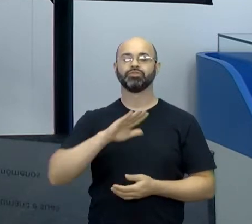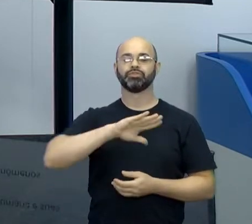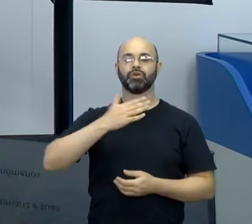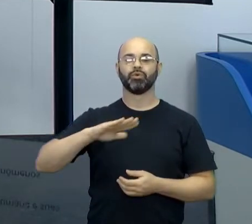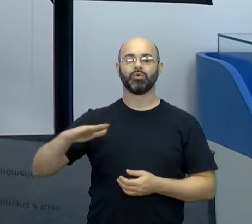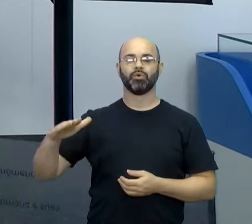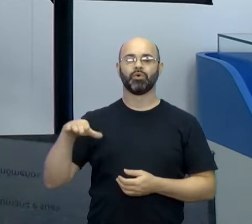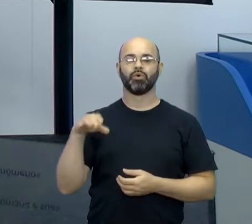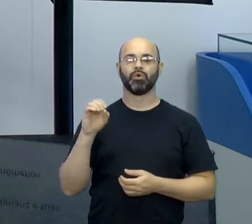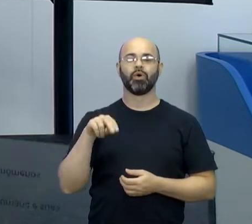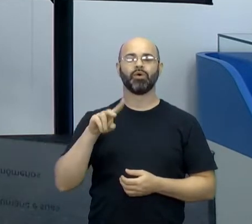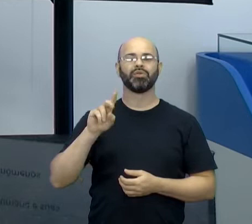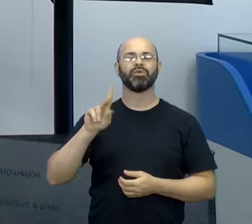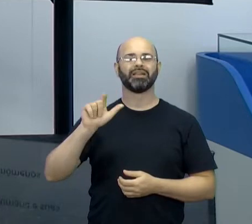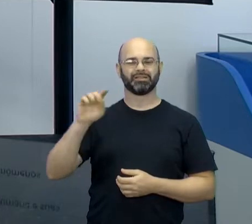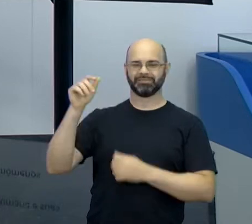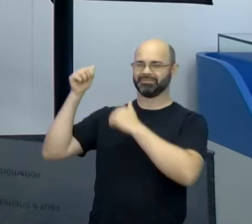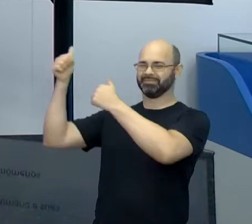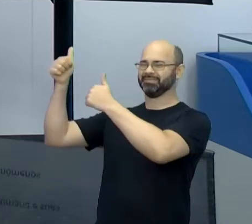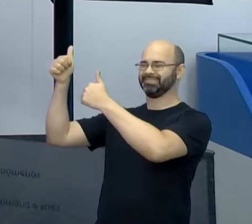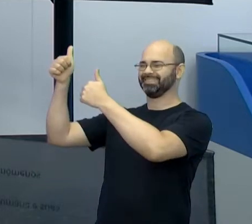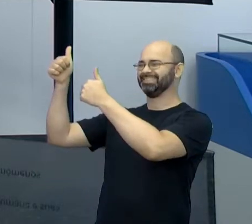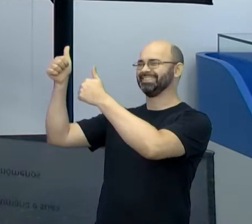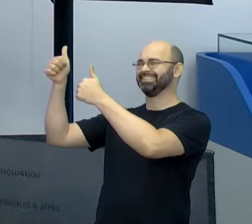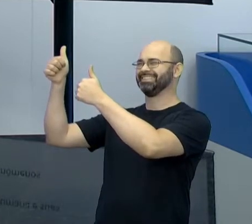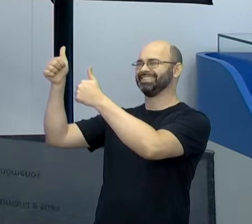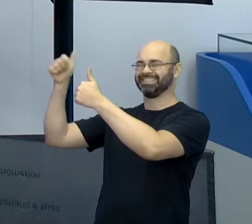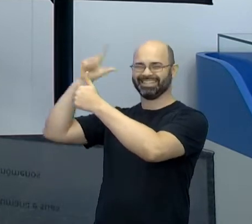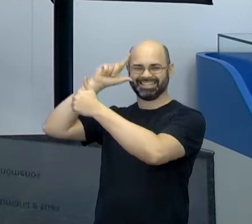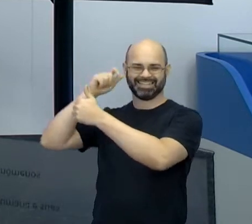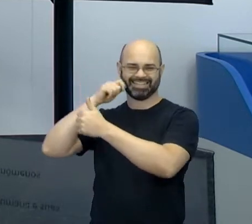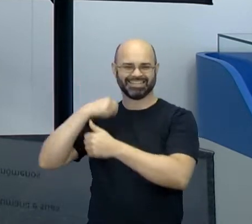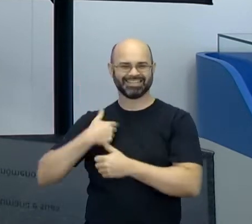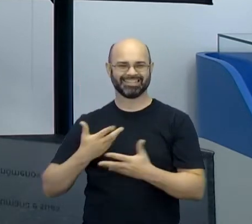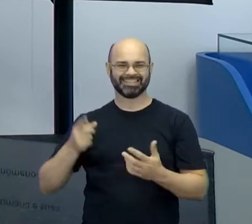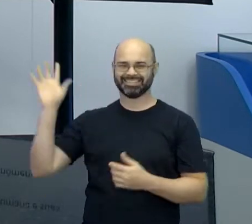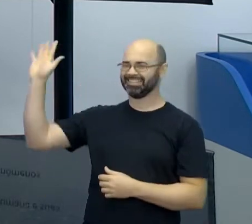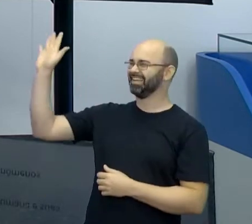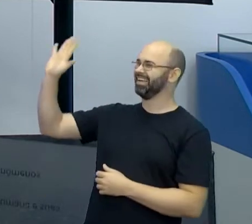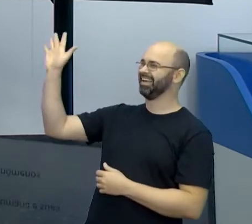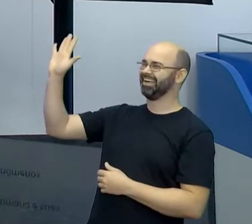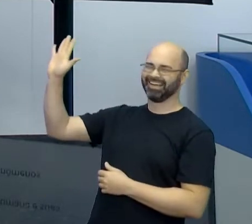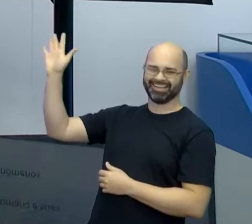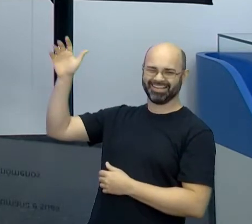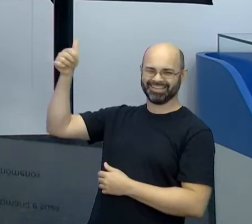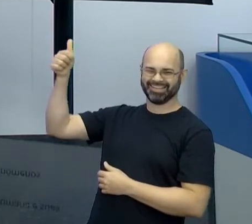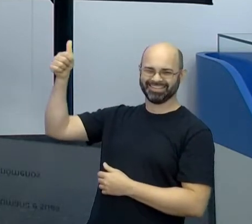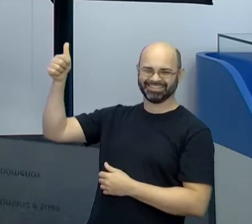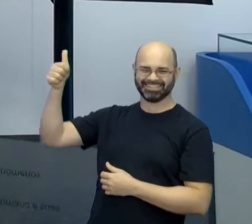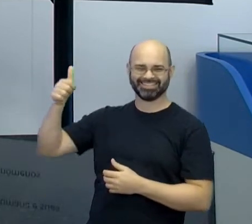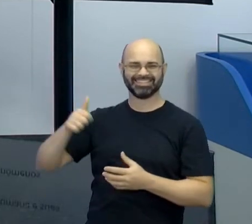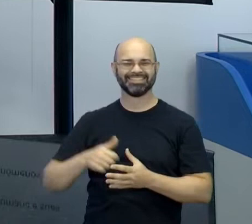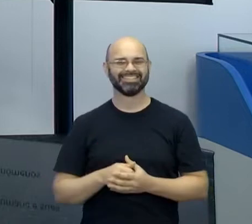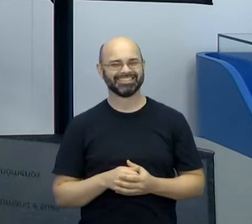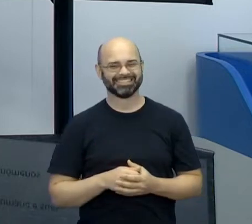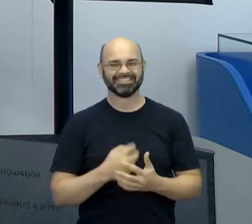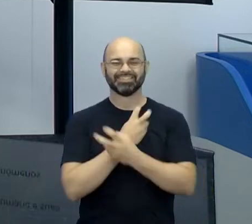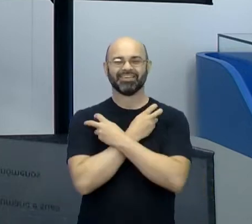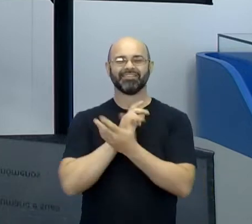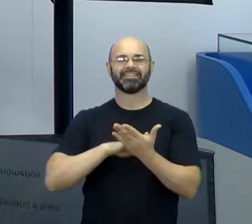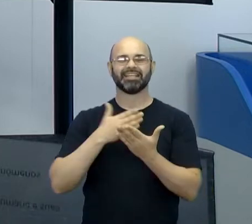Ondulatórios, com o nosso intérprete aí, o André. Fala, André! Olha o André com a gente ali, ó. Dá aí pro André Ribalina. Fala aí, André. Ribalina aí também, fã também do nosso intérprete de